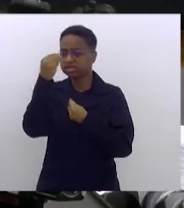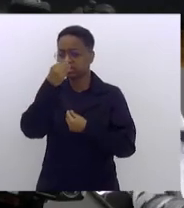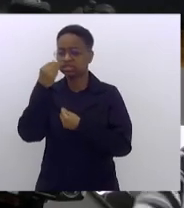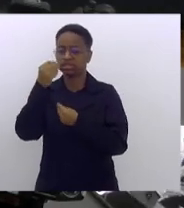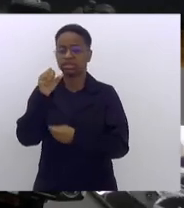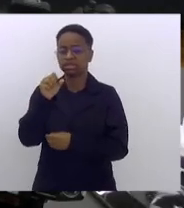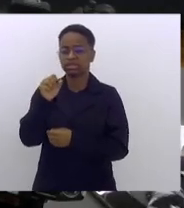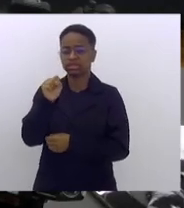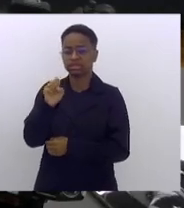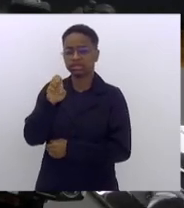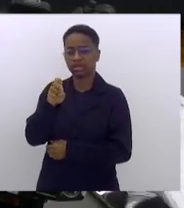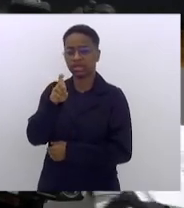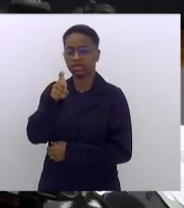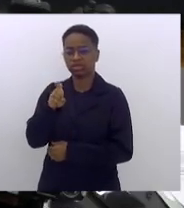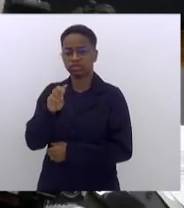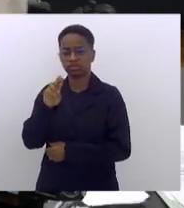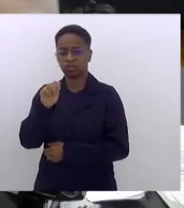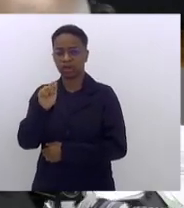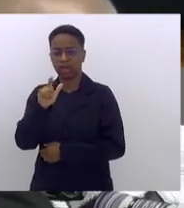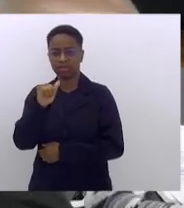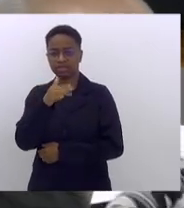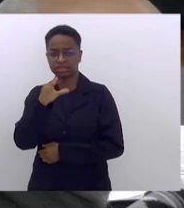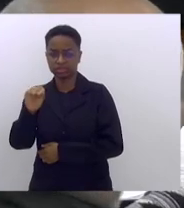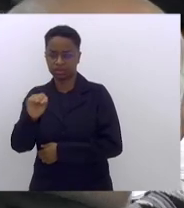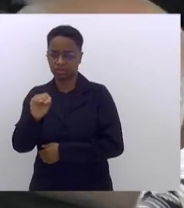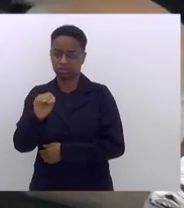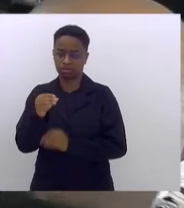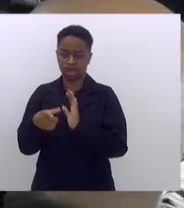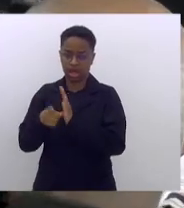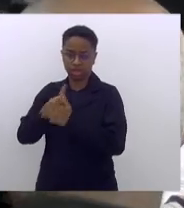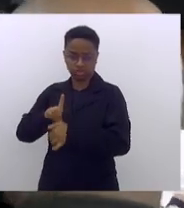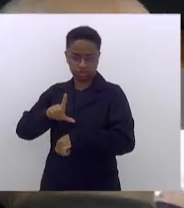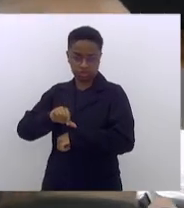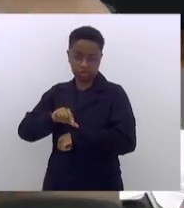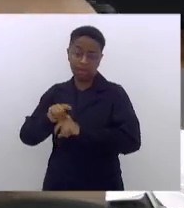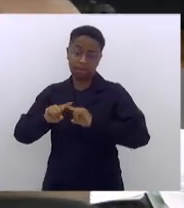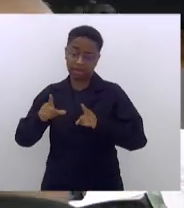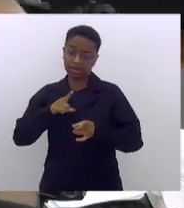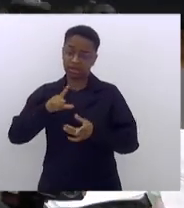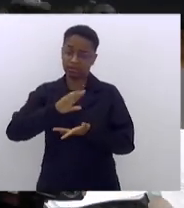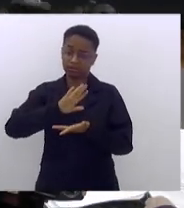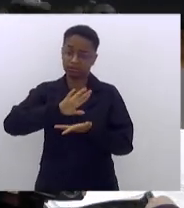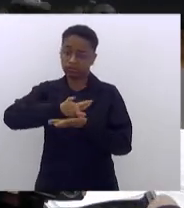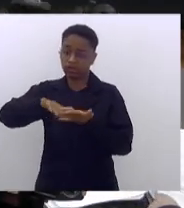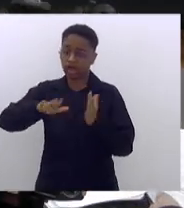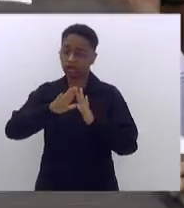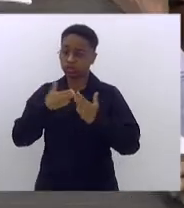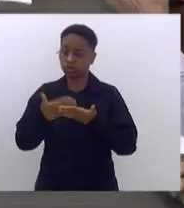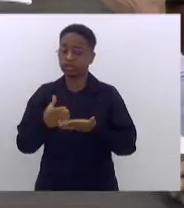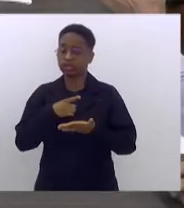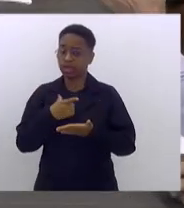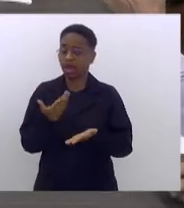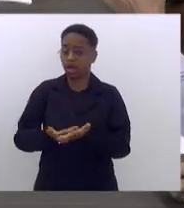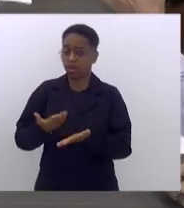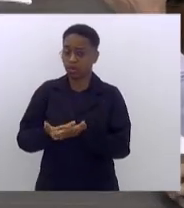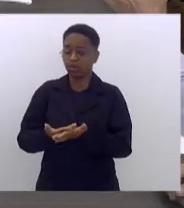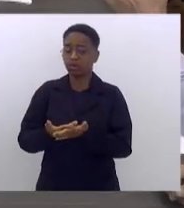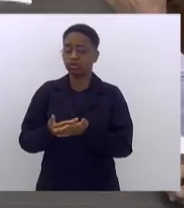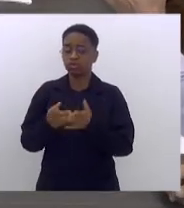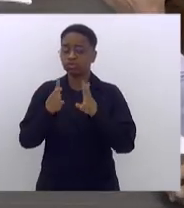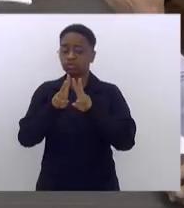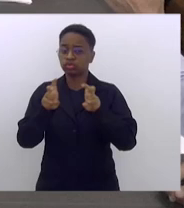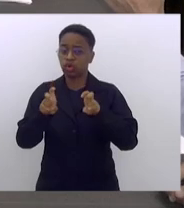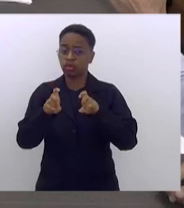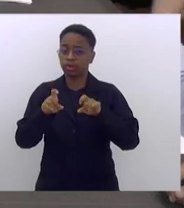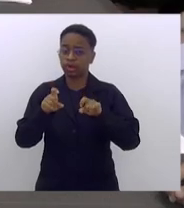Há várias escolas que têm aula de educação sexual ligada à ciência. Né? Isso,